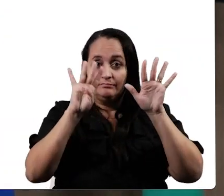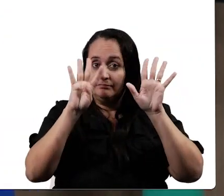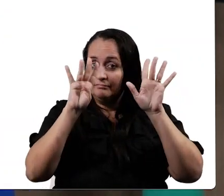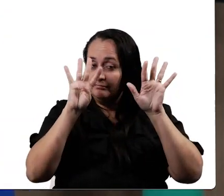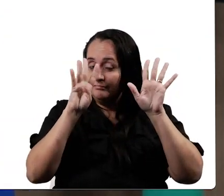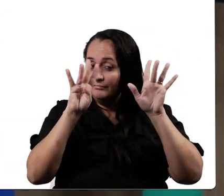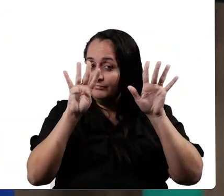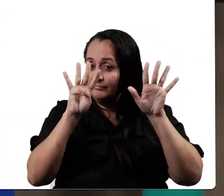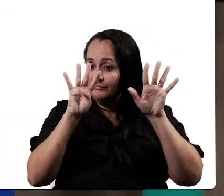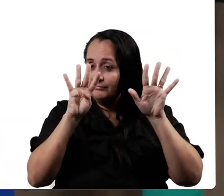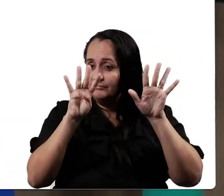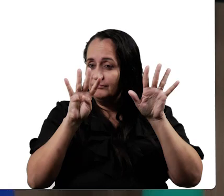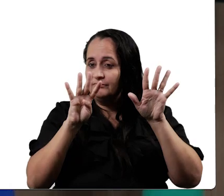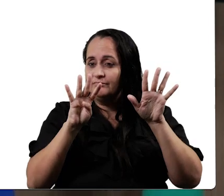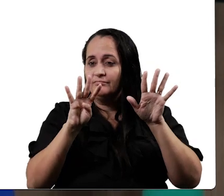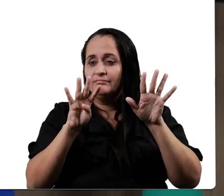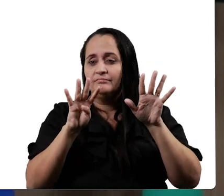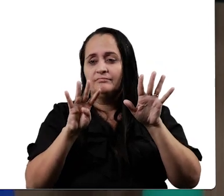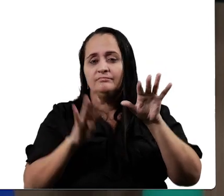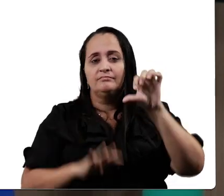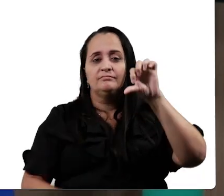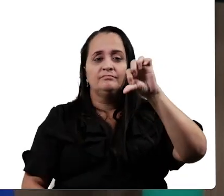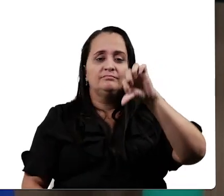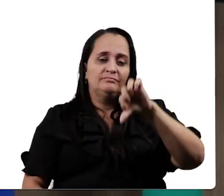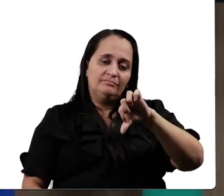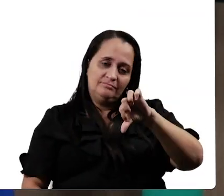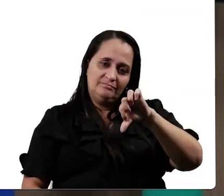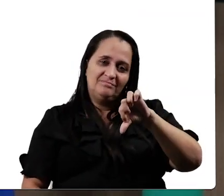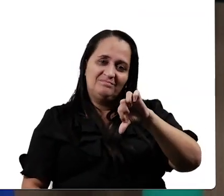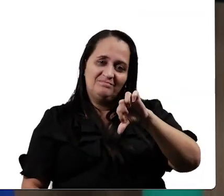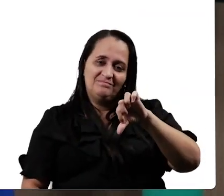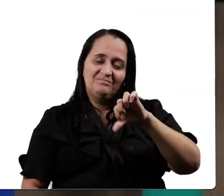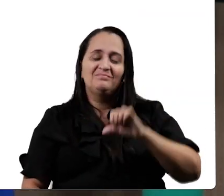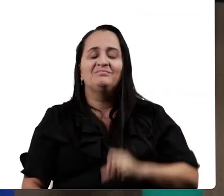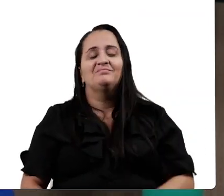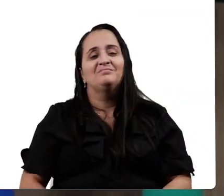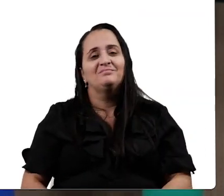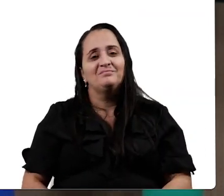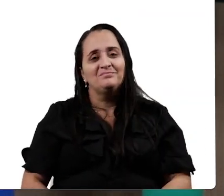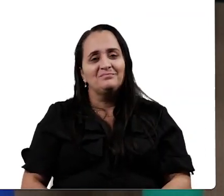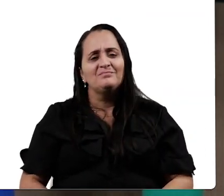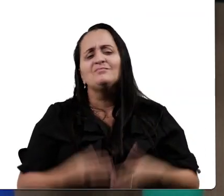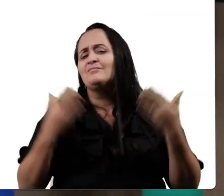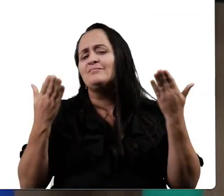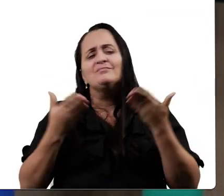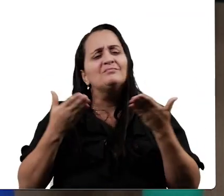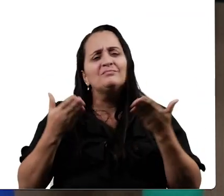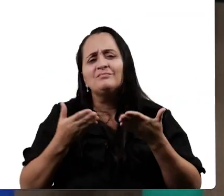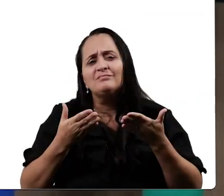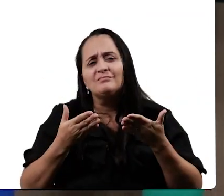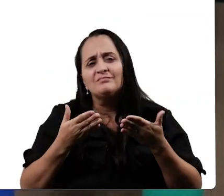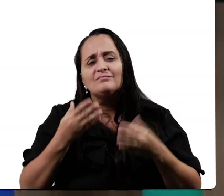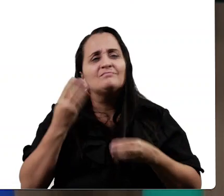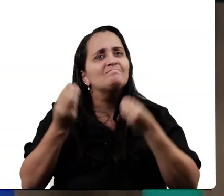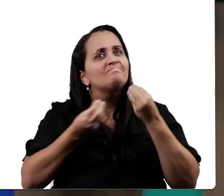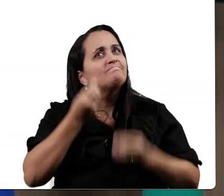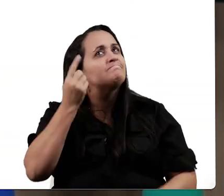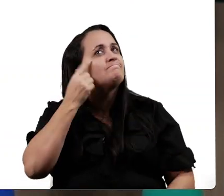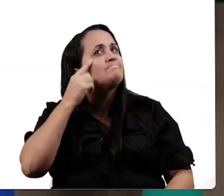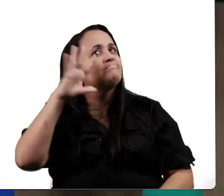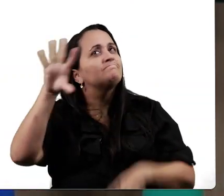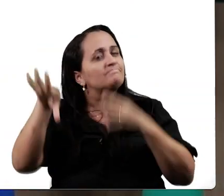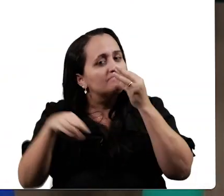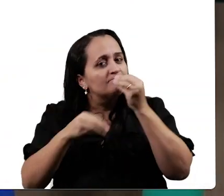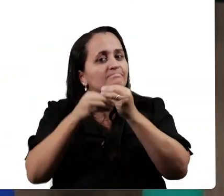quanto eu tenho 5 6 7 8 9 e agora eu vou colocar mais